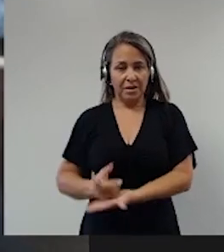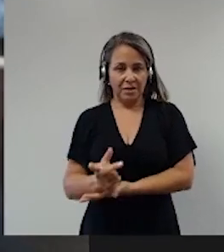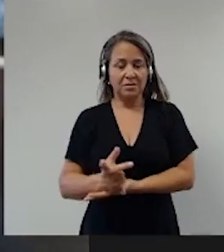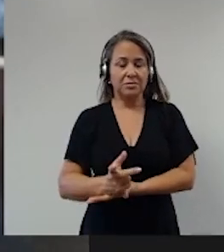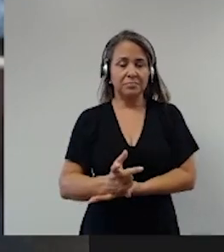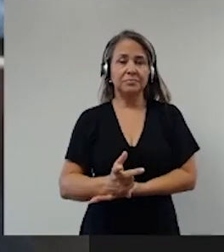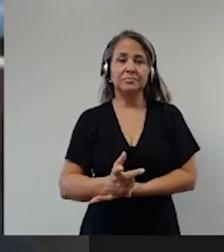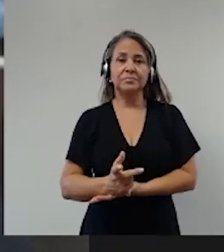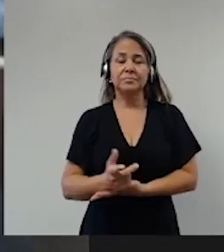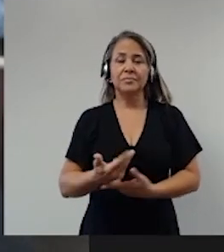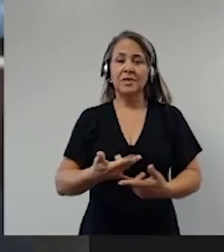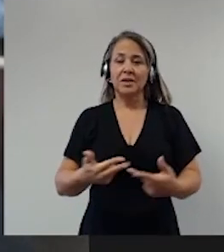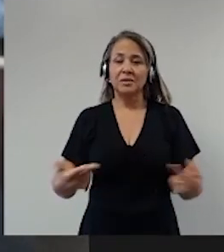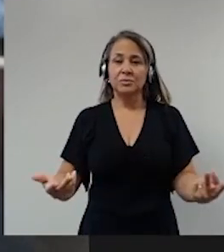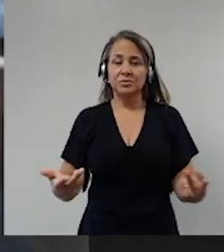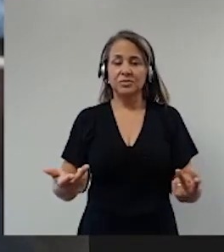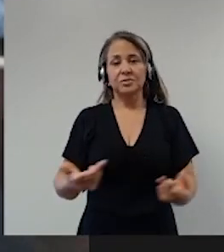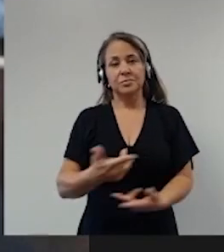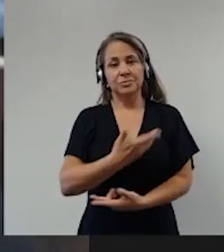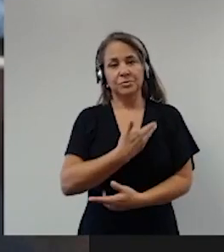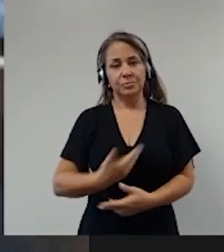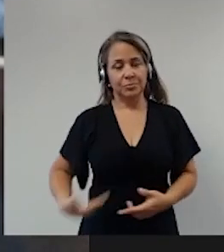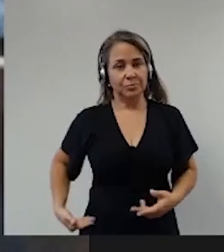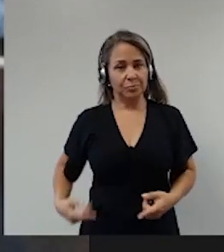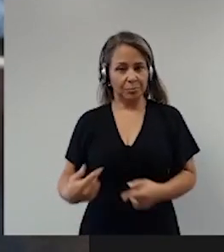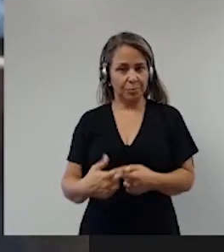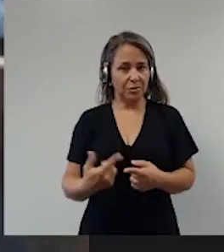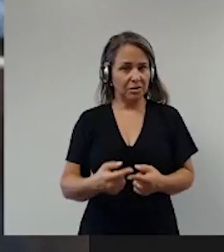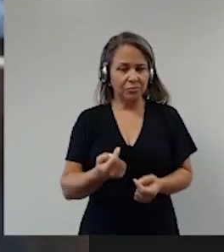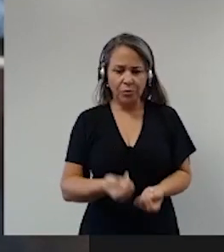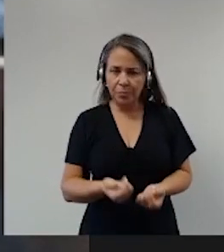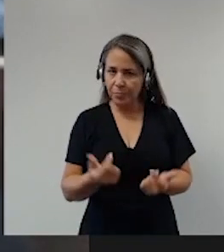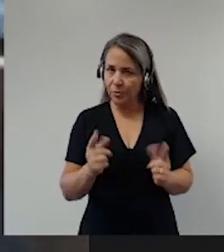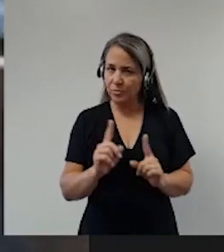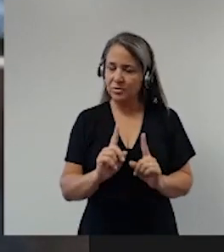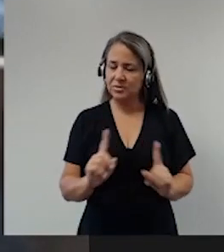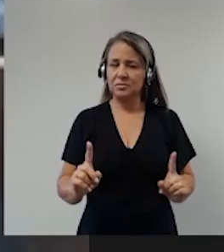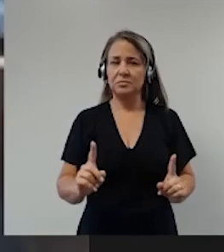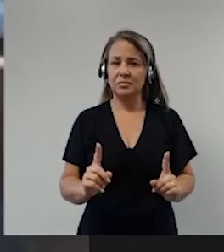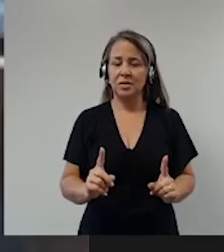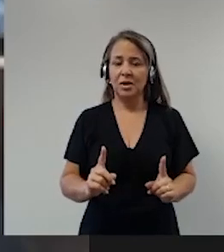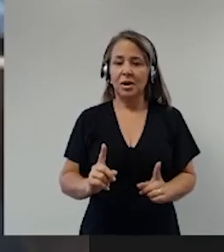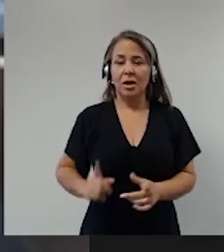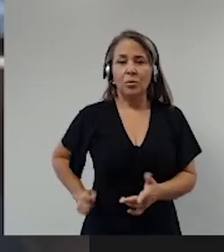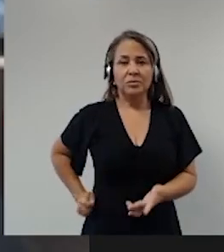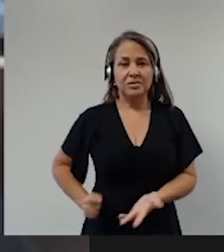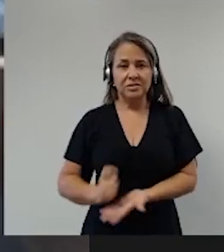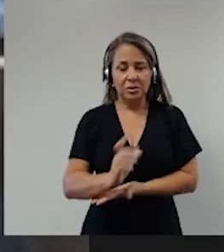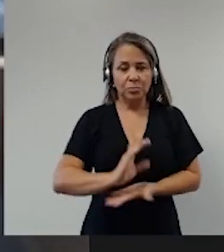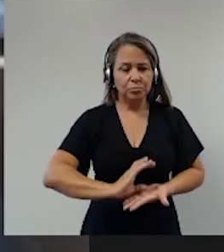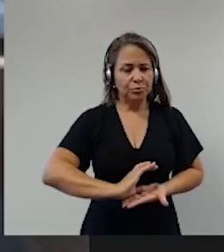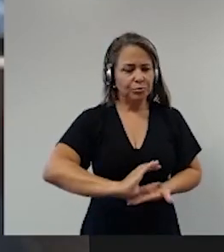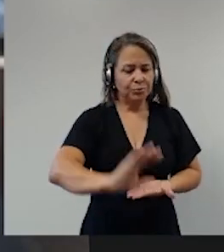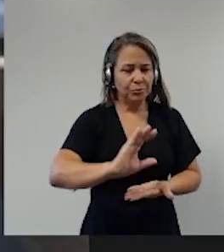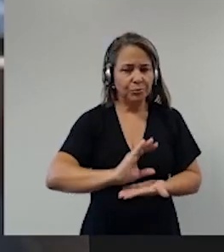porque, Jorge, não foram poucos recursos públicos. Os recursos que chegaram, e